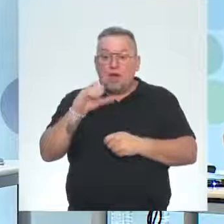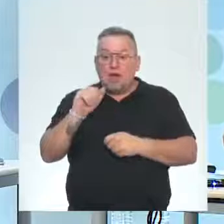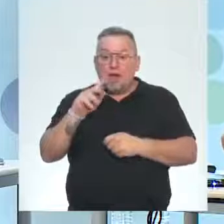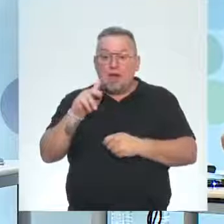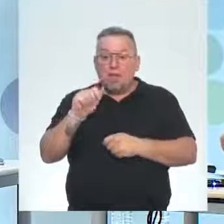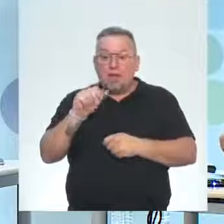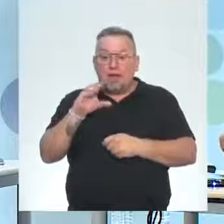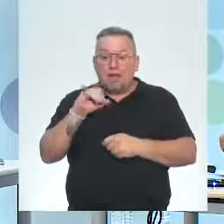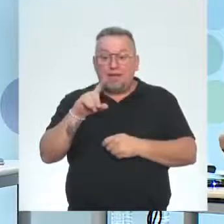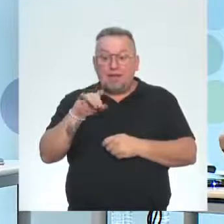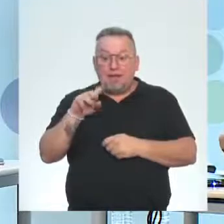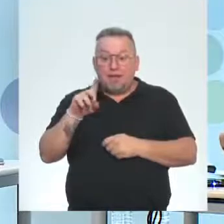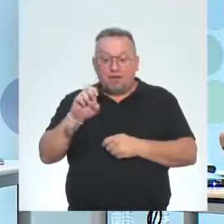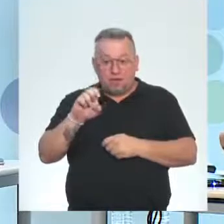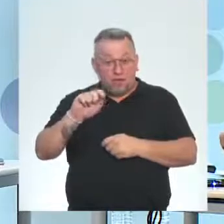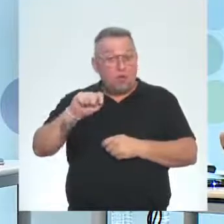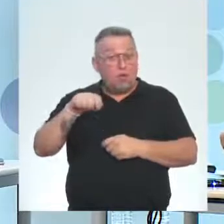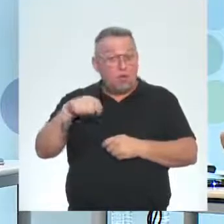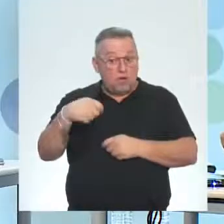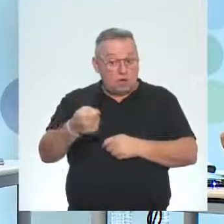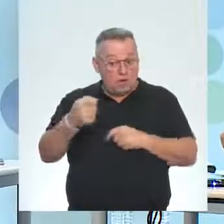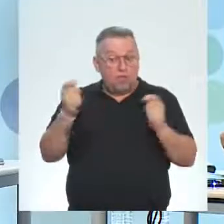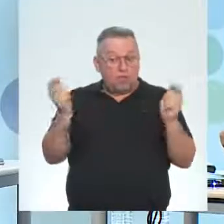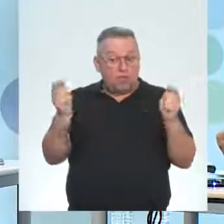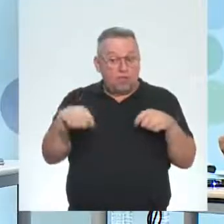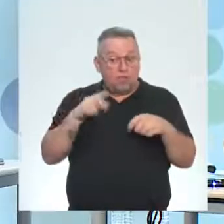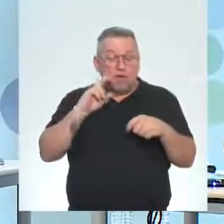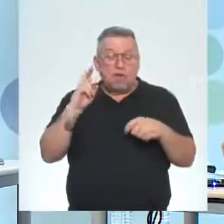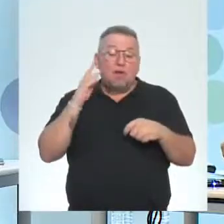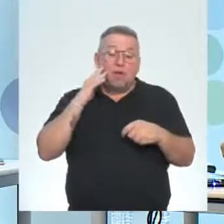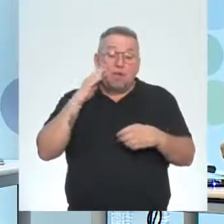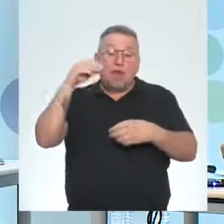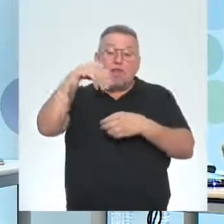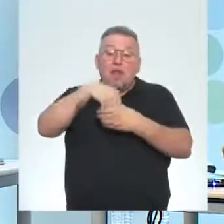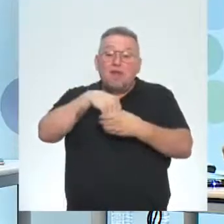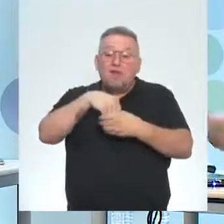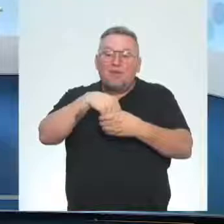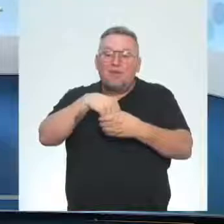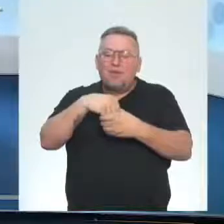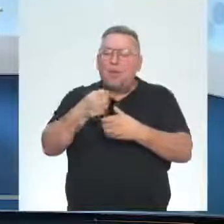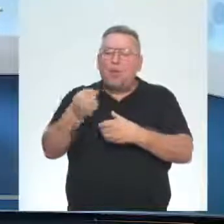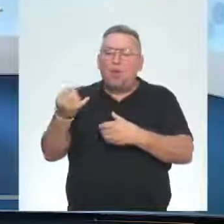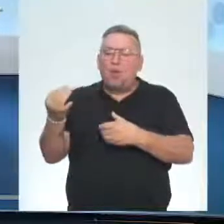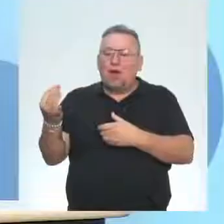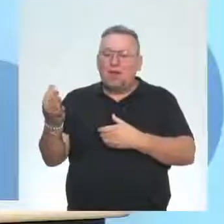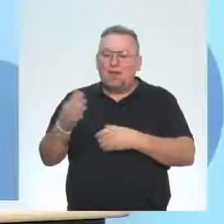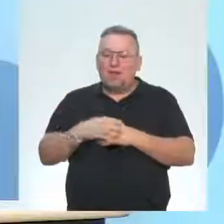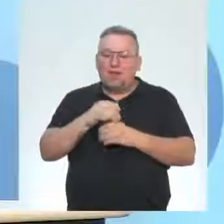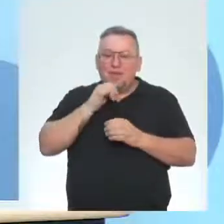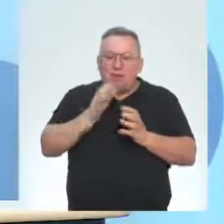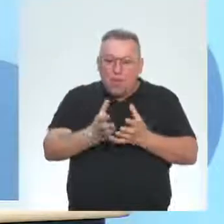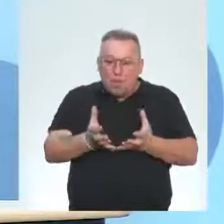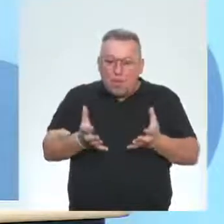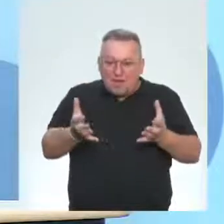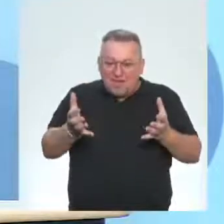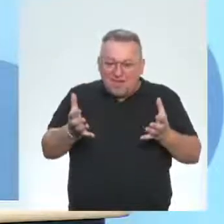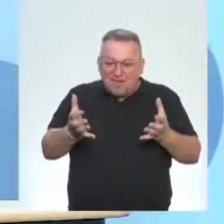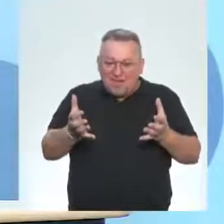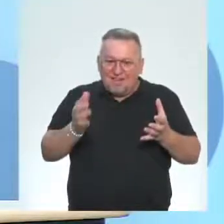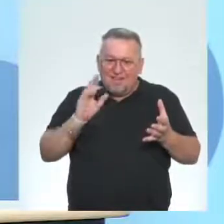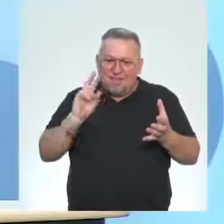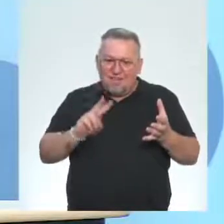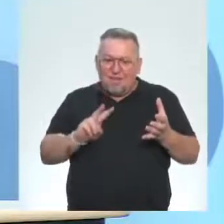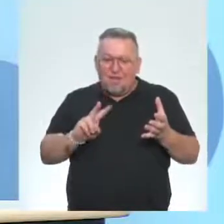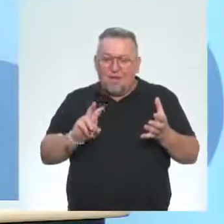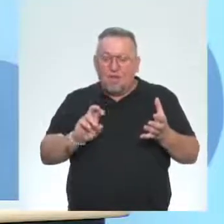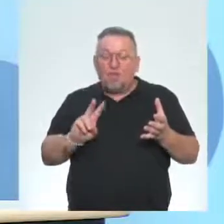saber quanto cabe dentro do corpo. Então, são as medidas internas. Isso né? mesmo. Por exemplo, a bacia, né? Exatamente. O volume dela, né?